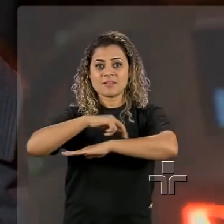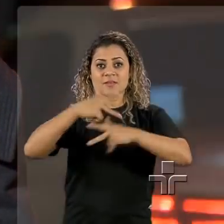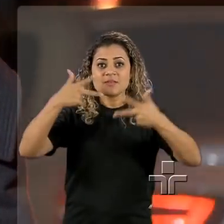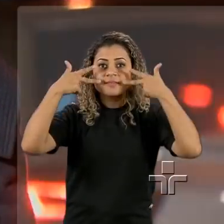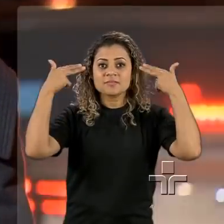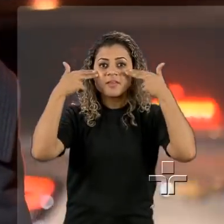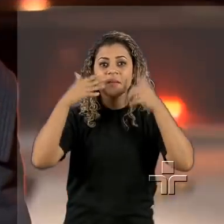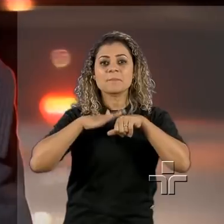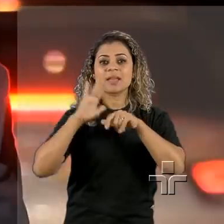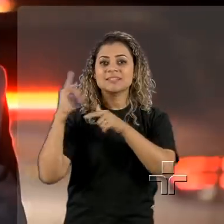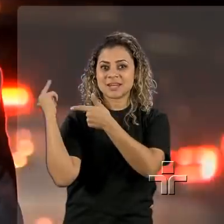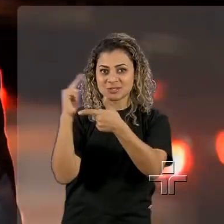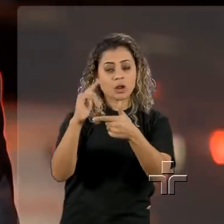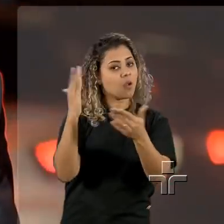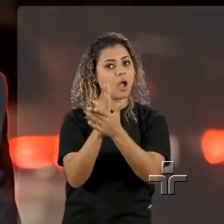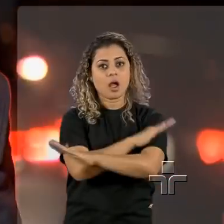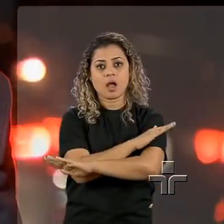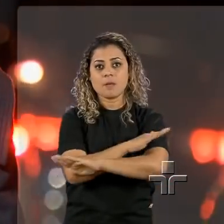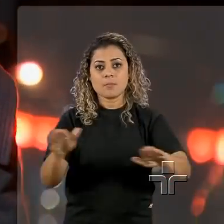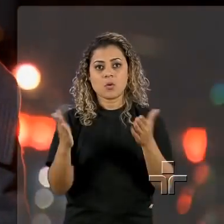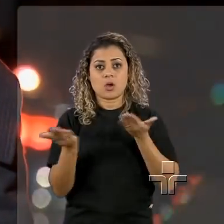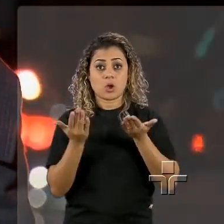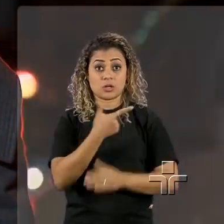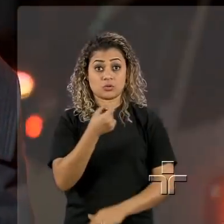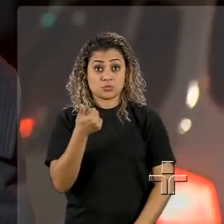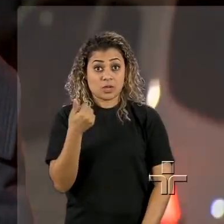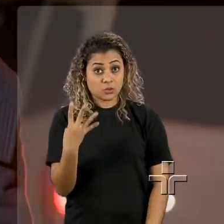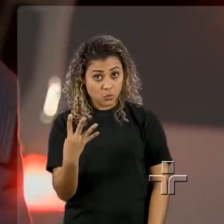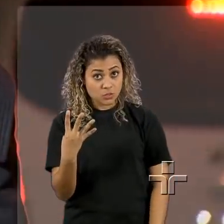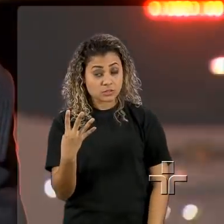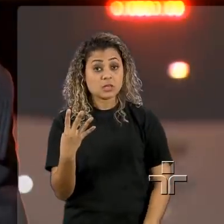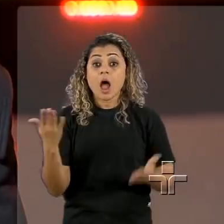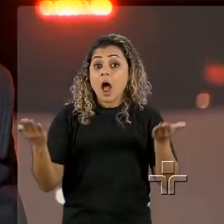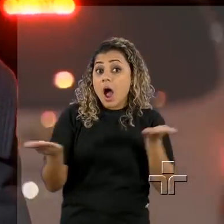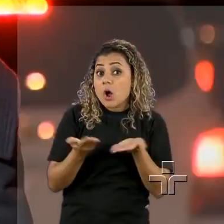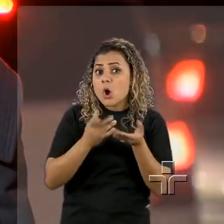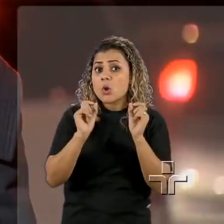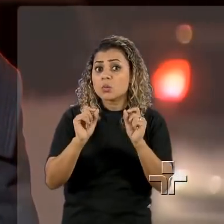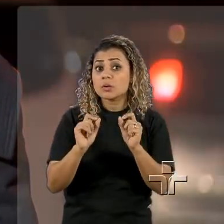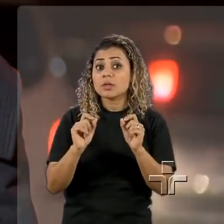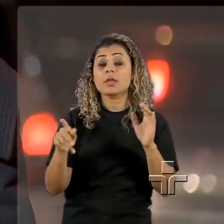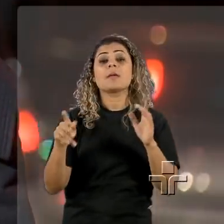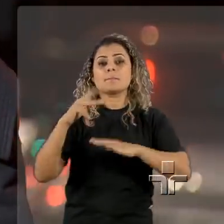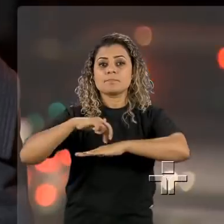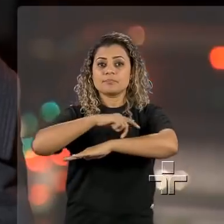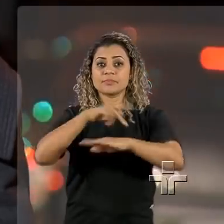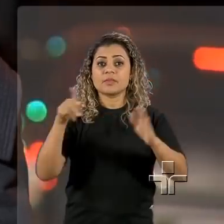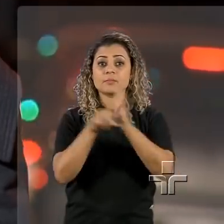assédio sexual. Porém, o que se questiona é a relevância de um concurso de Miss na atualidade.